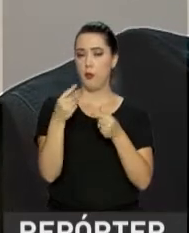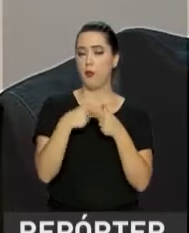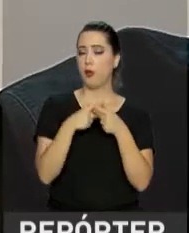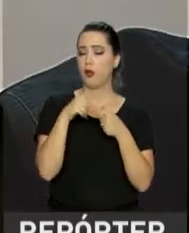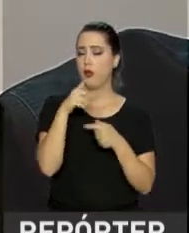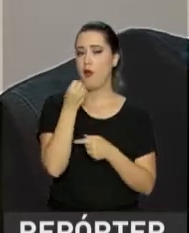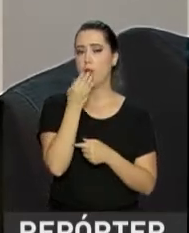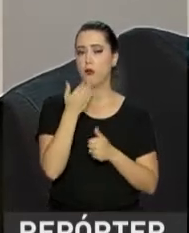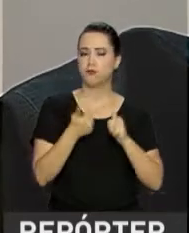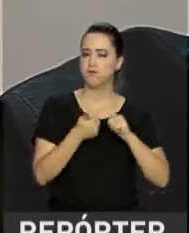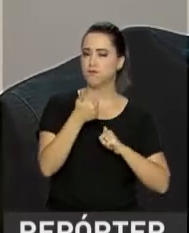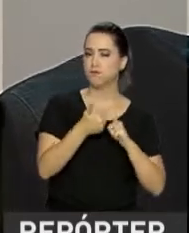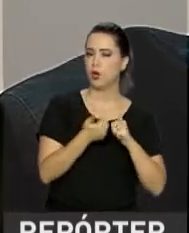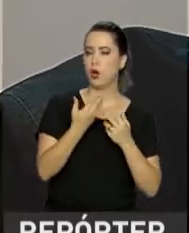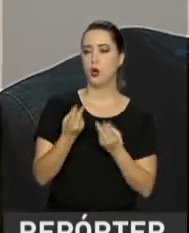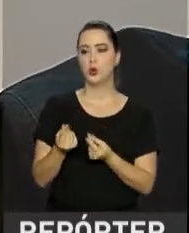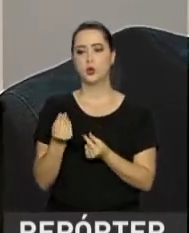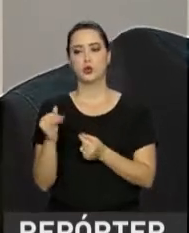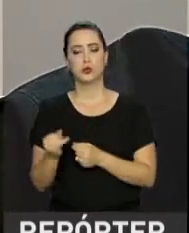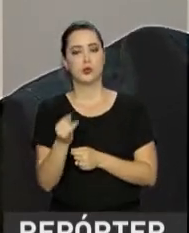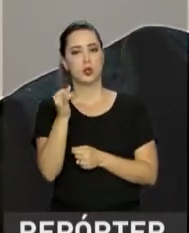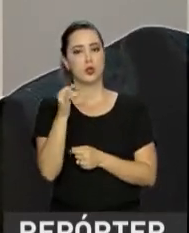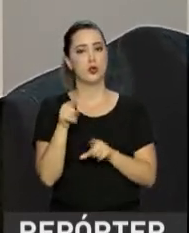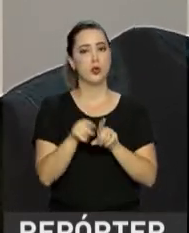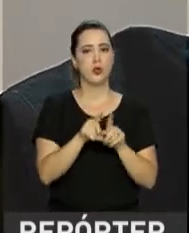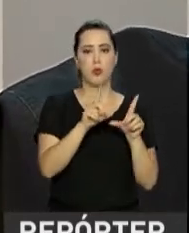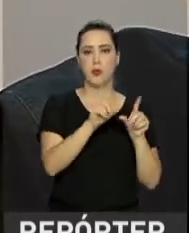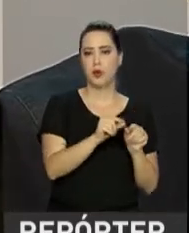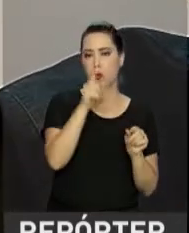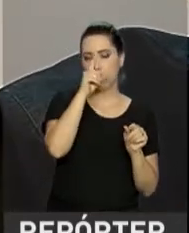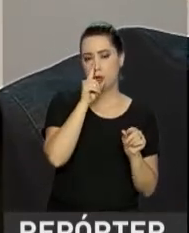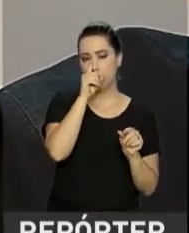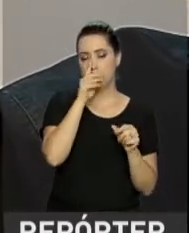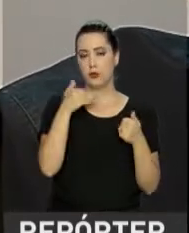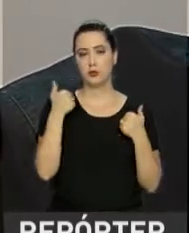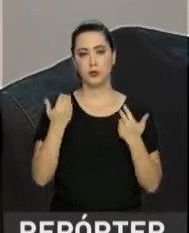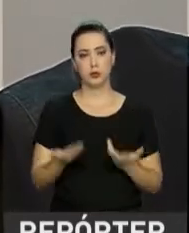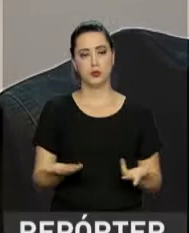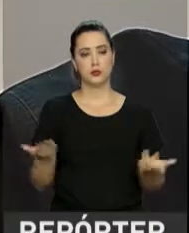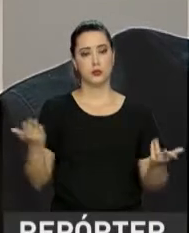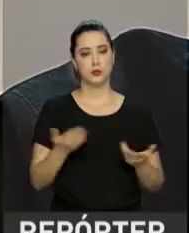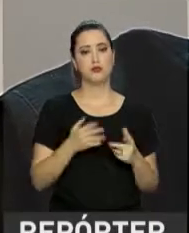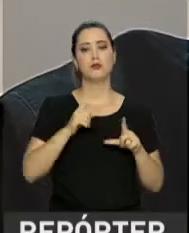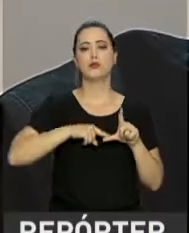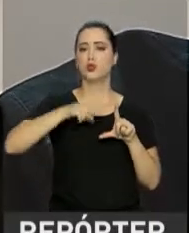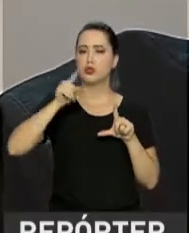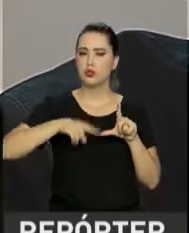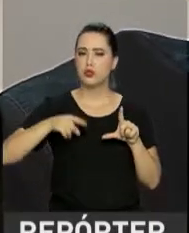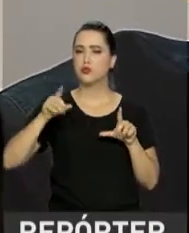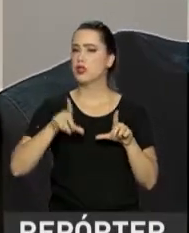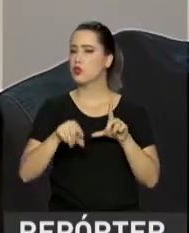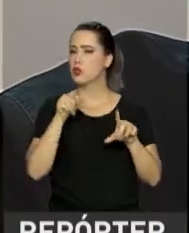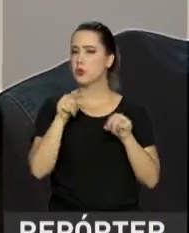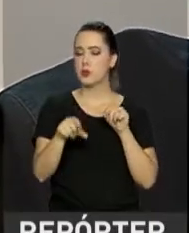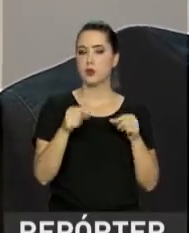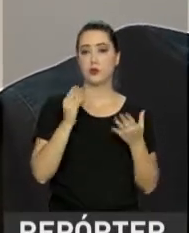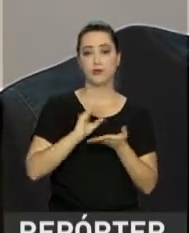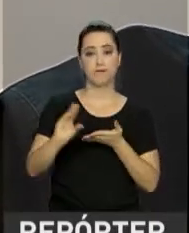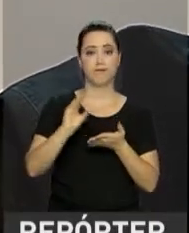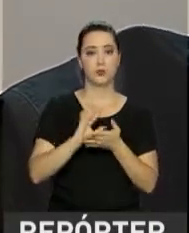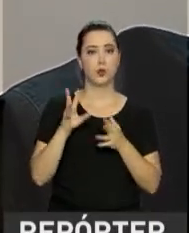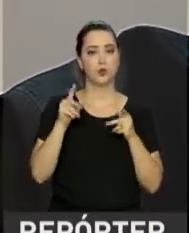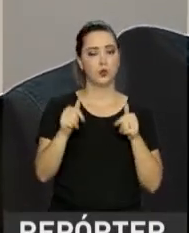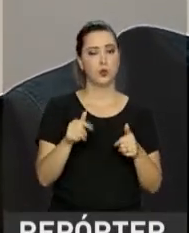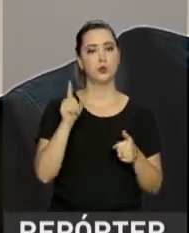seja rentabilidade o menor risco de crédito do mercado é a flexibilidade para investir liquidez